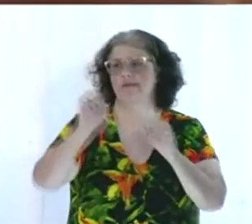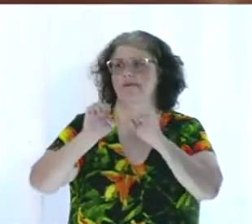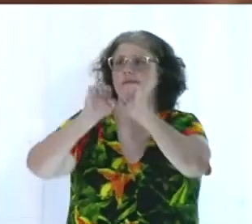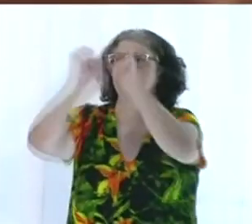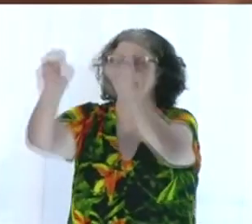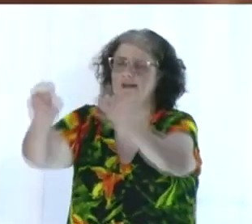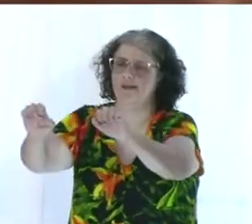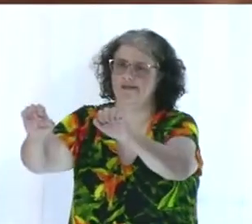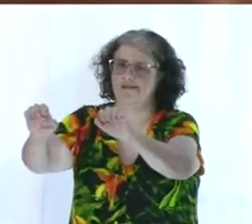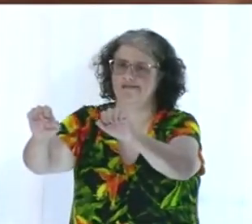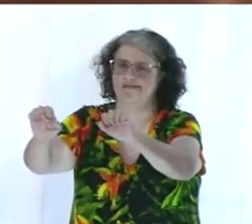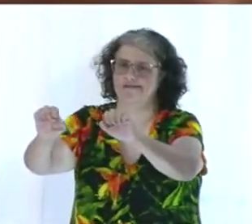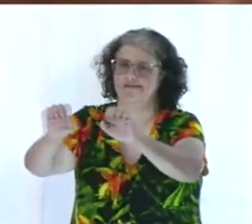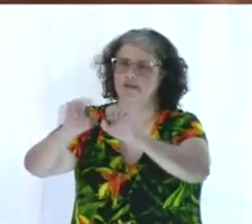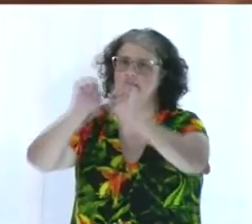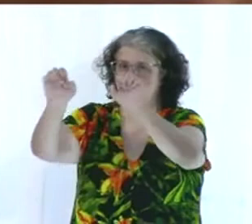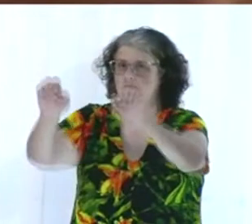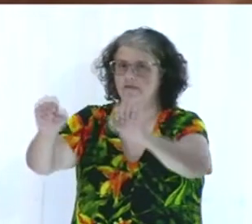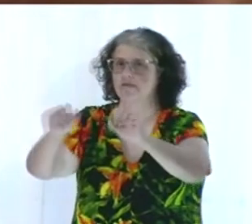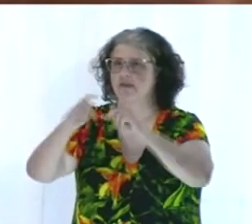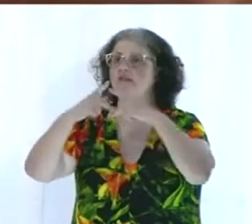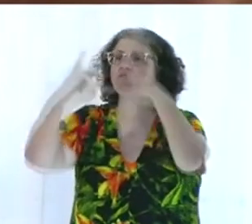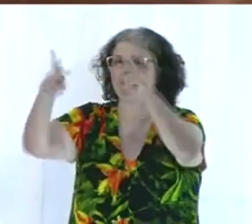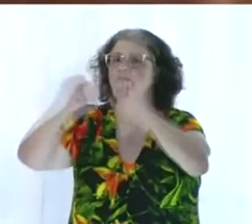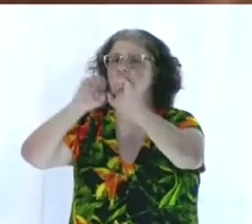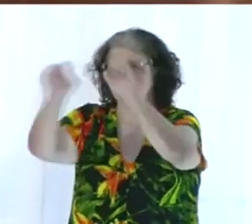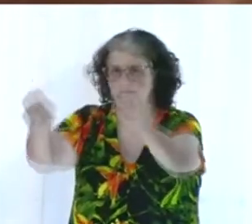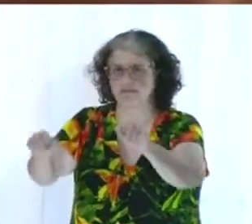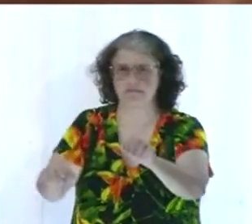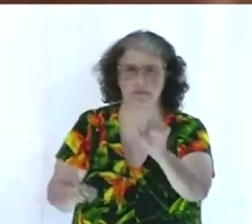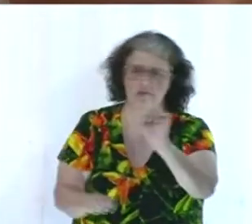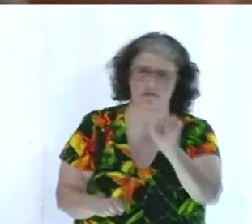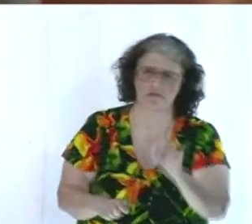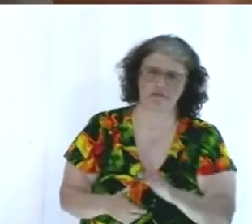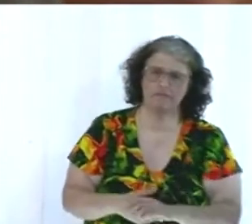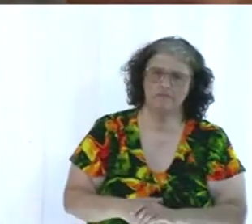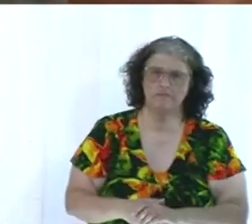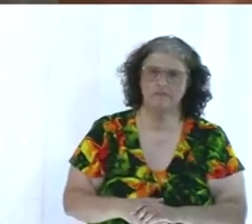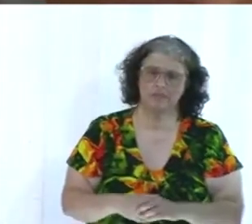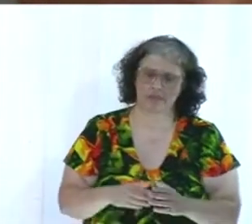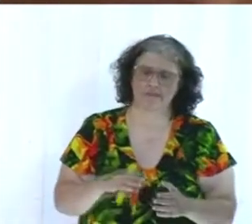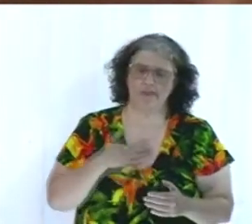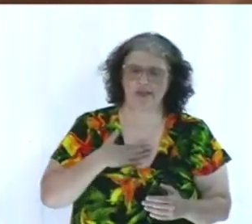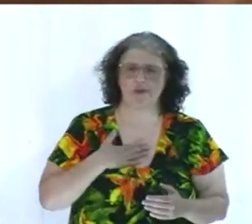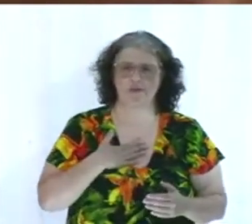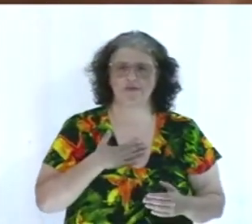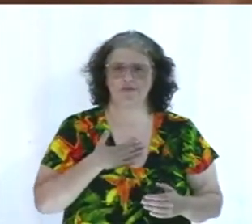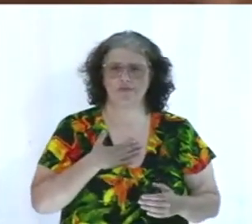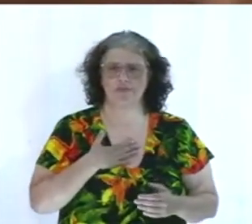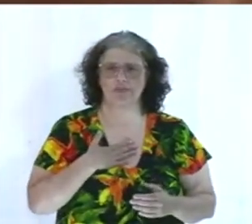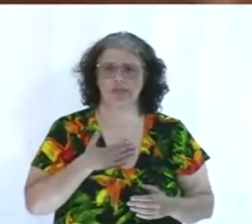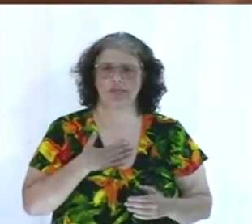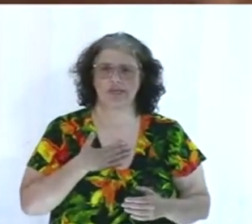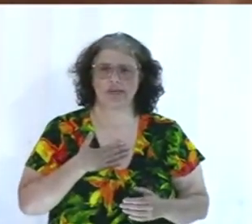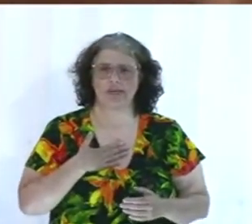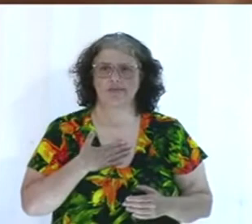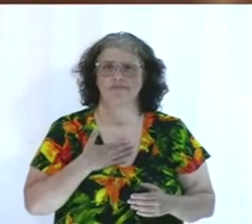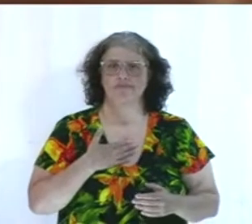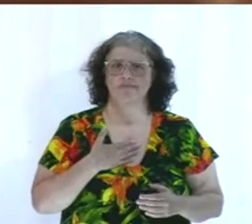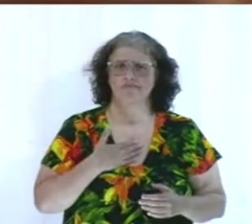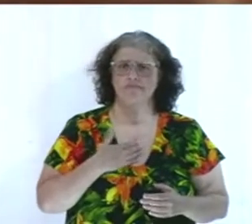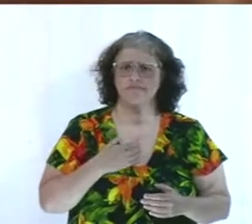Mas nós devemos, irmãos, fazer valer o Evangelho que chegou até nós com graça e poder, de muitas